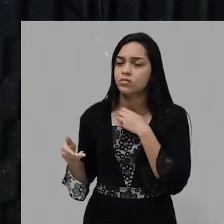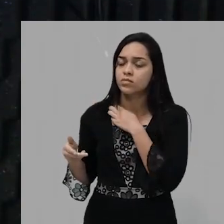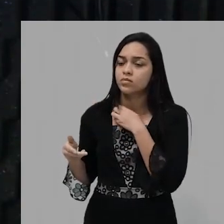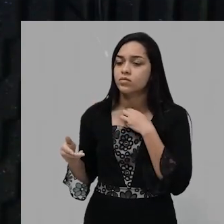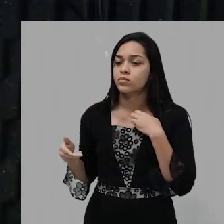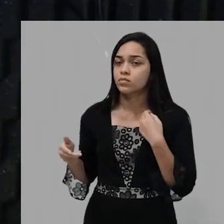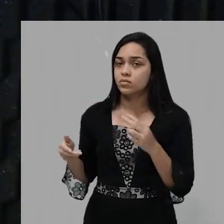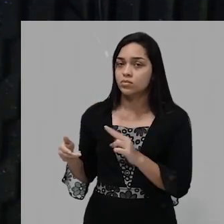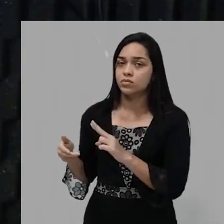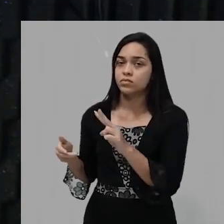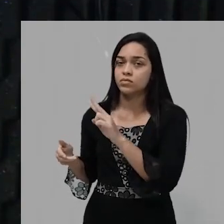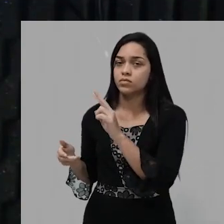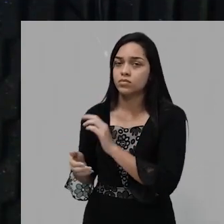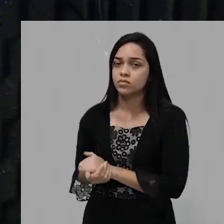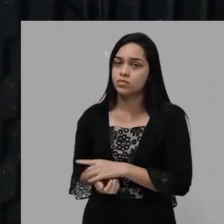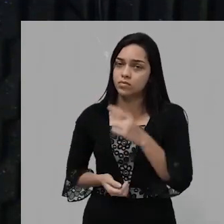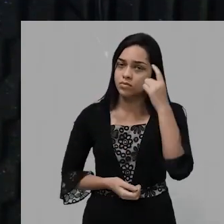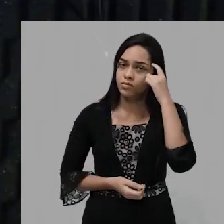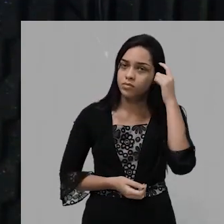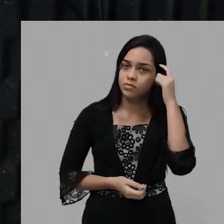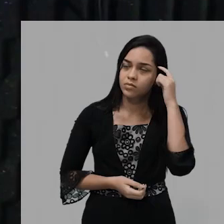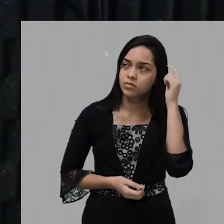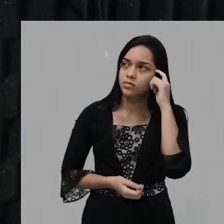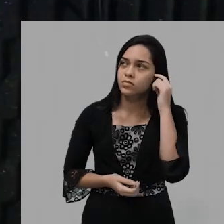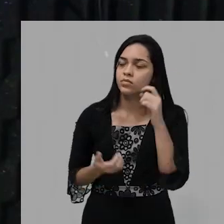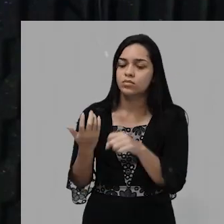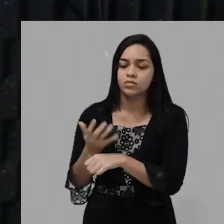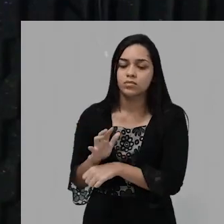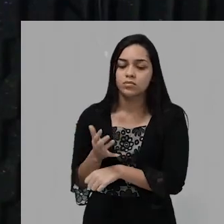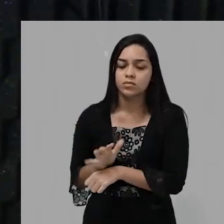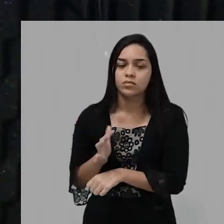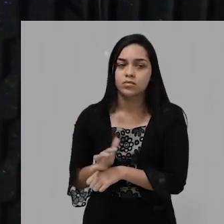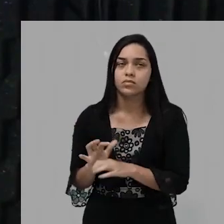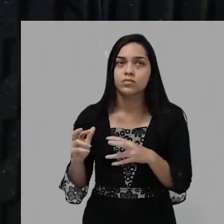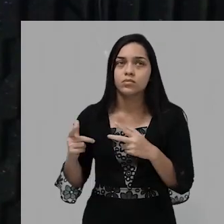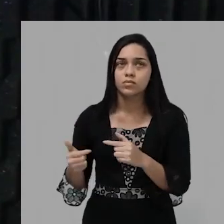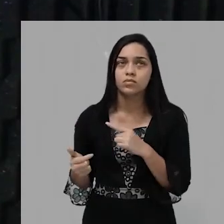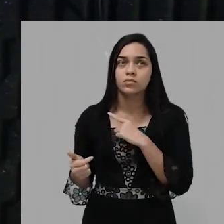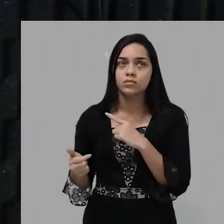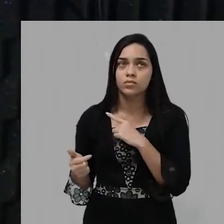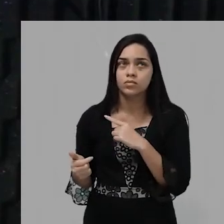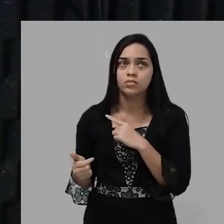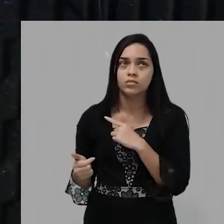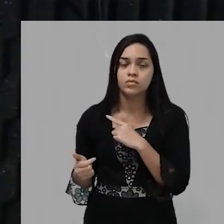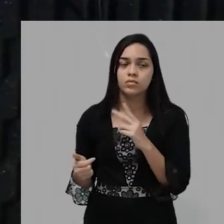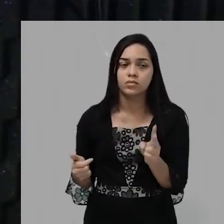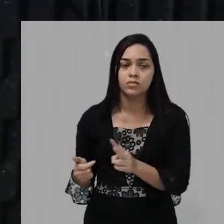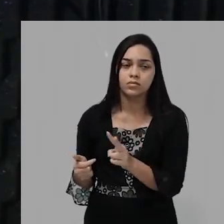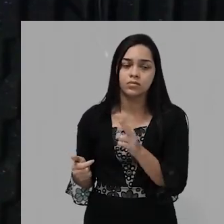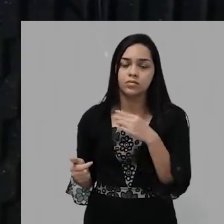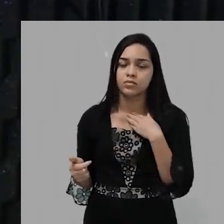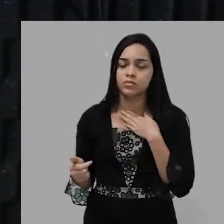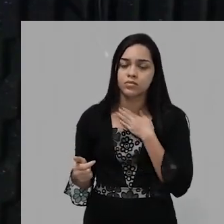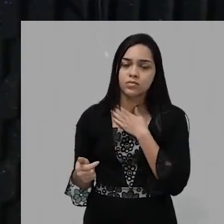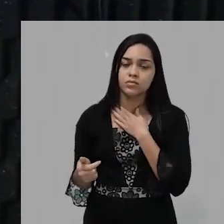mais valorizado. O seu pensamento, as suas ações, eles começam a ser mais